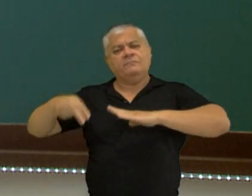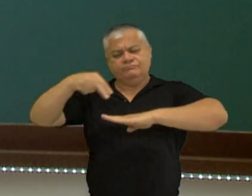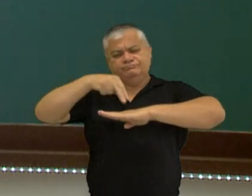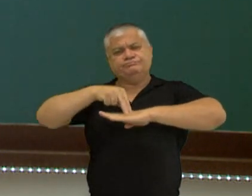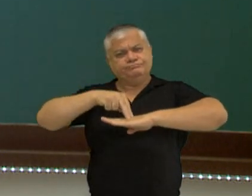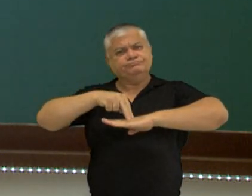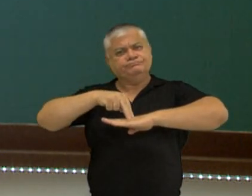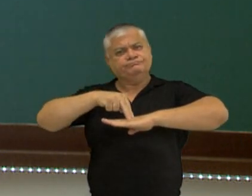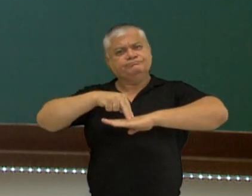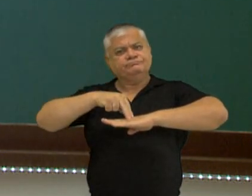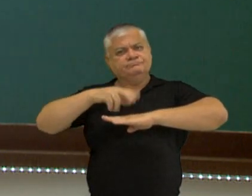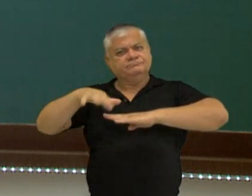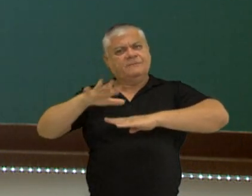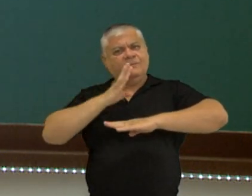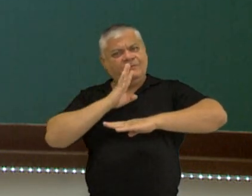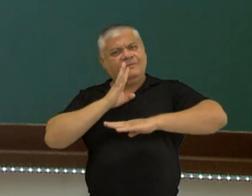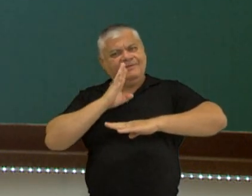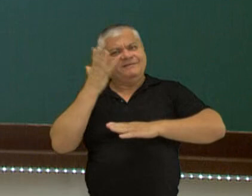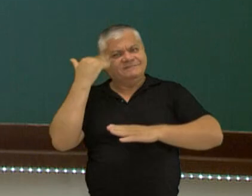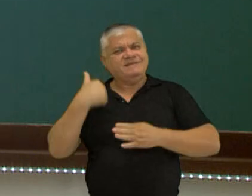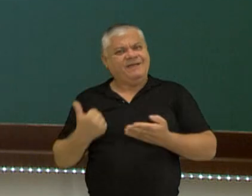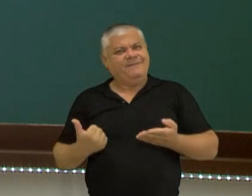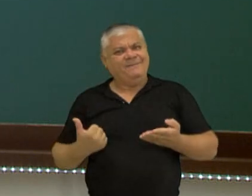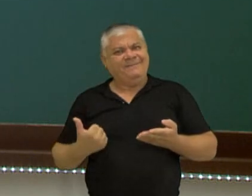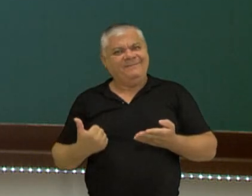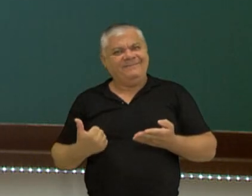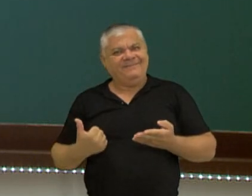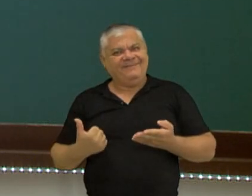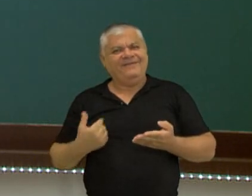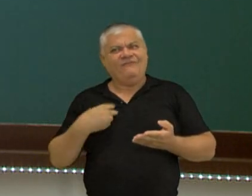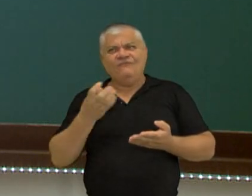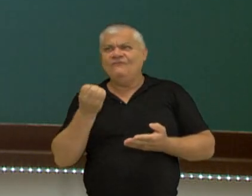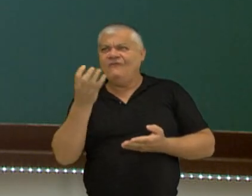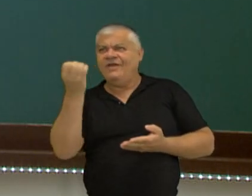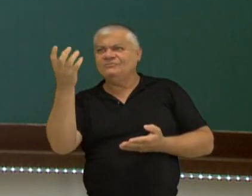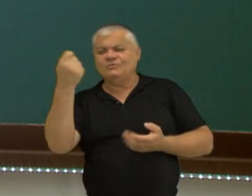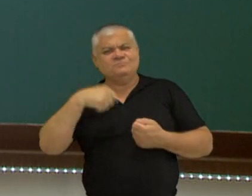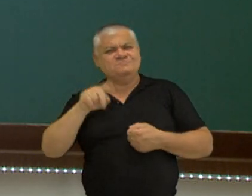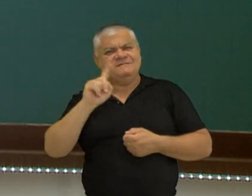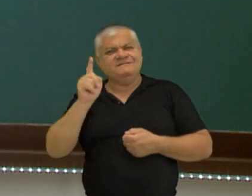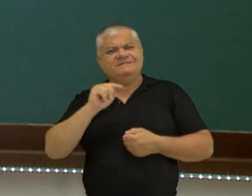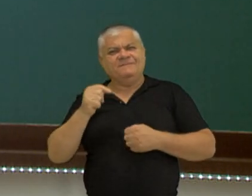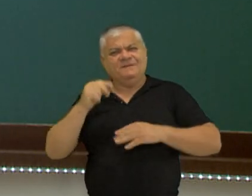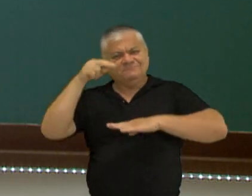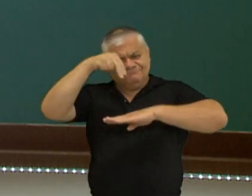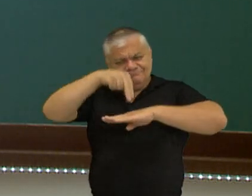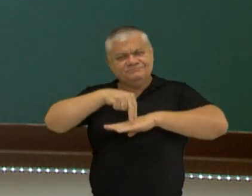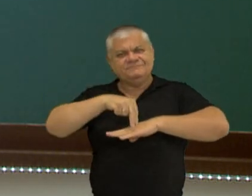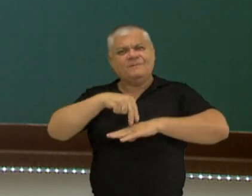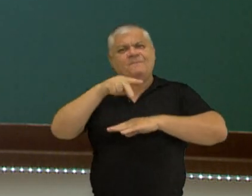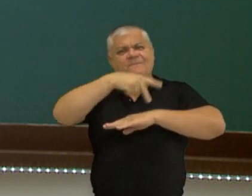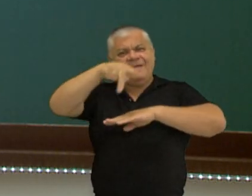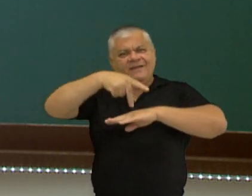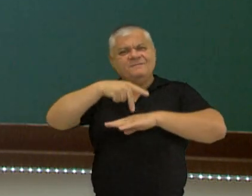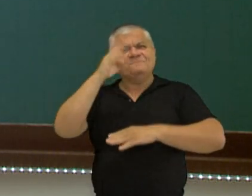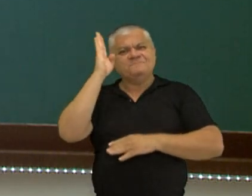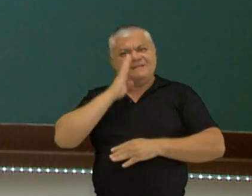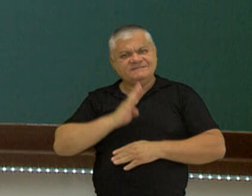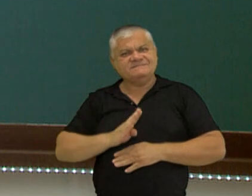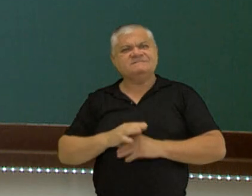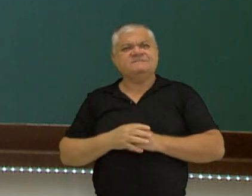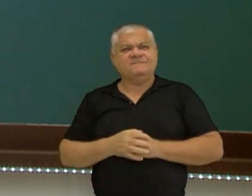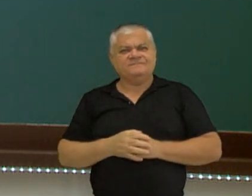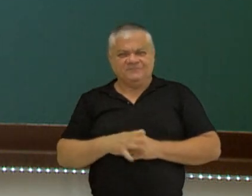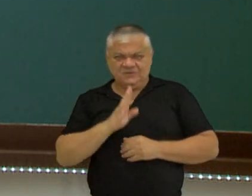nós conhecemos pelo menos o que nós estamos aqui, quem não viajou para outros continentes. Então já sabemos disso. Será